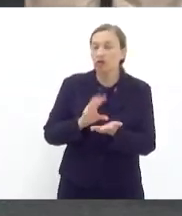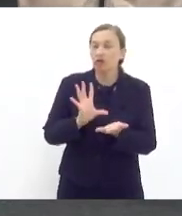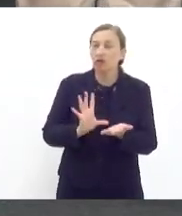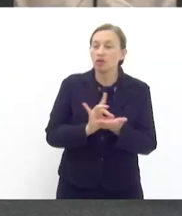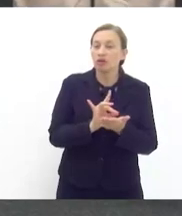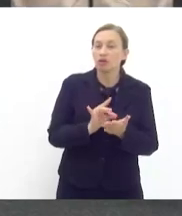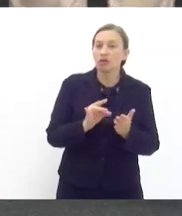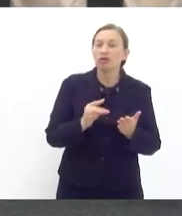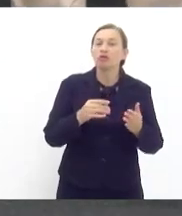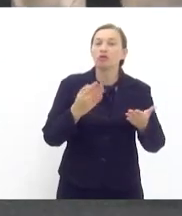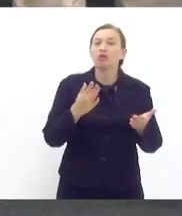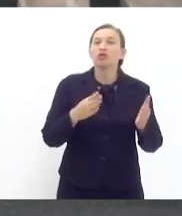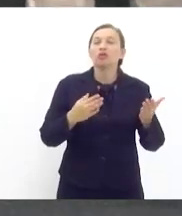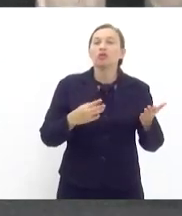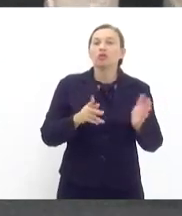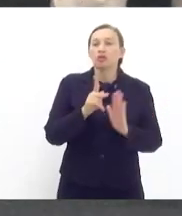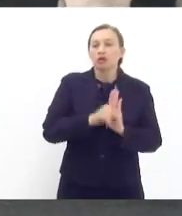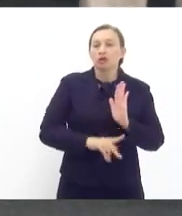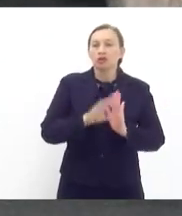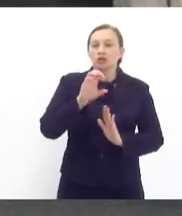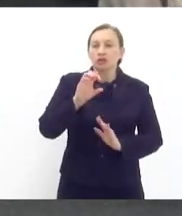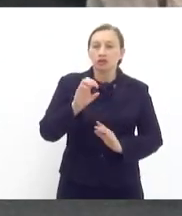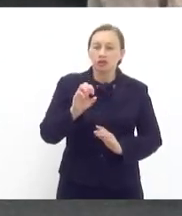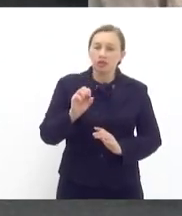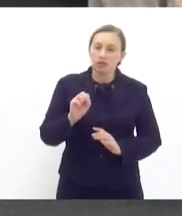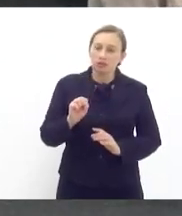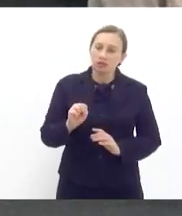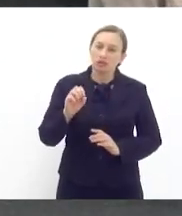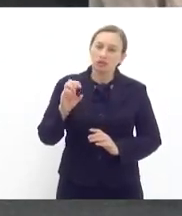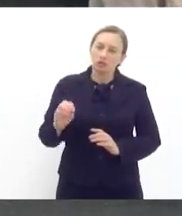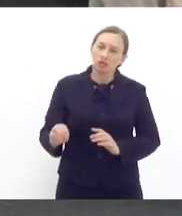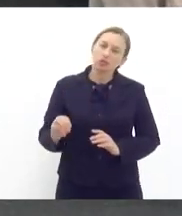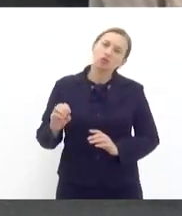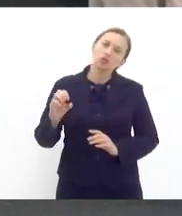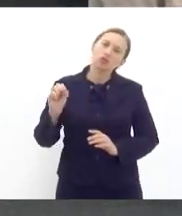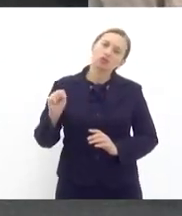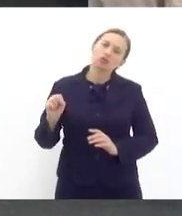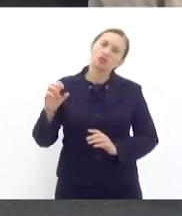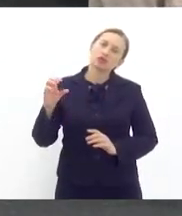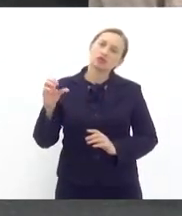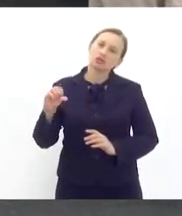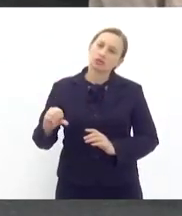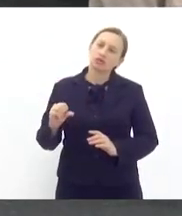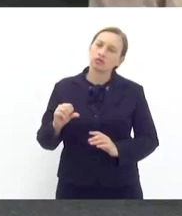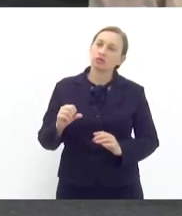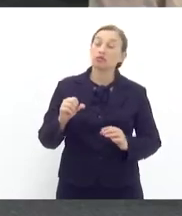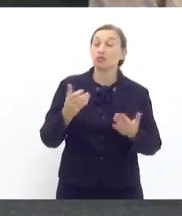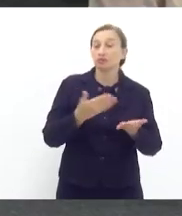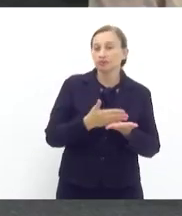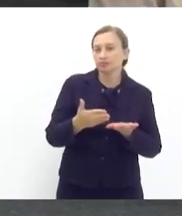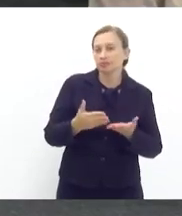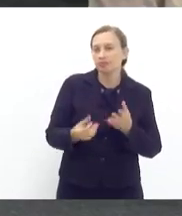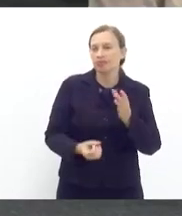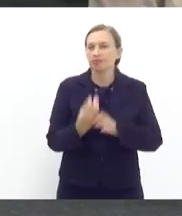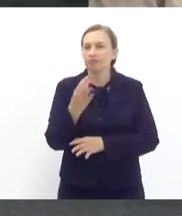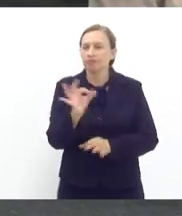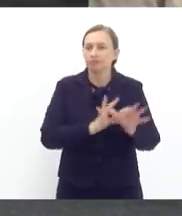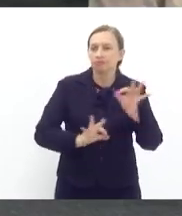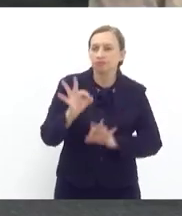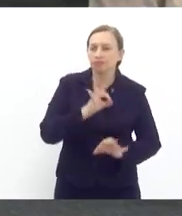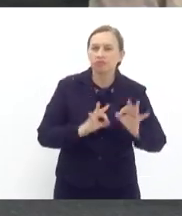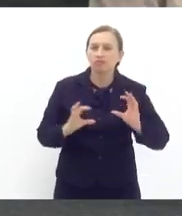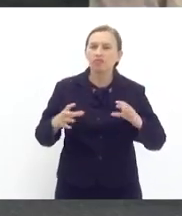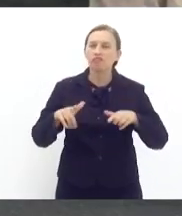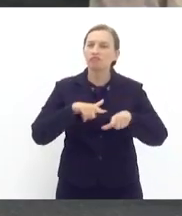809 e está na pauta para a nossa apreciação se a gente não começar a criar aqui uma organização de trabalho